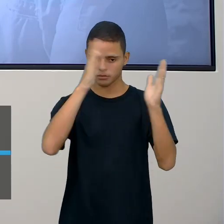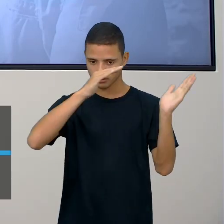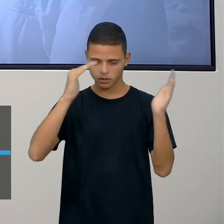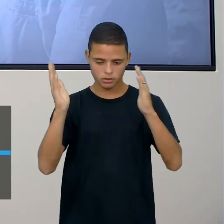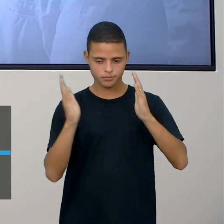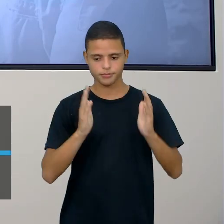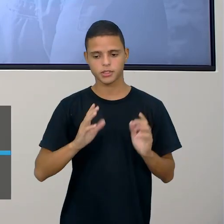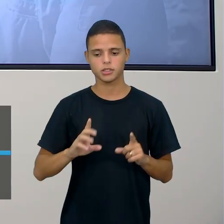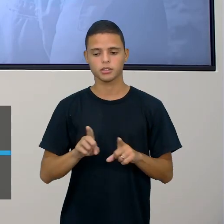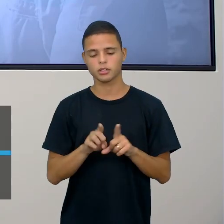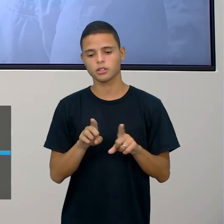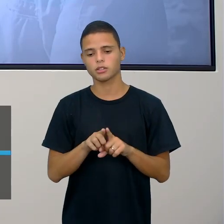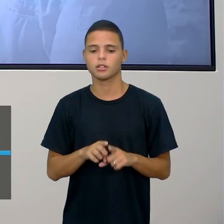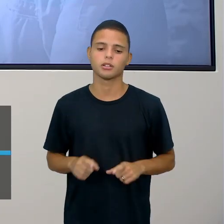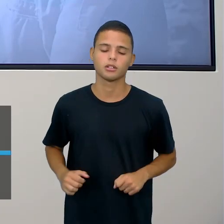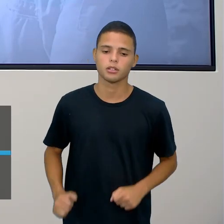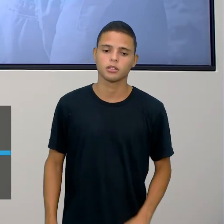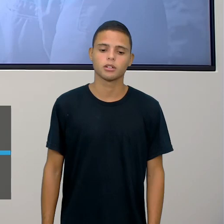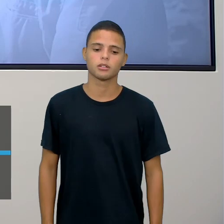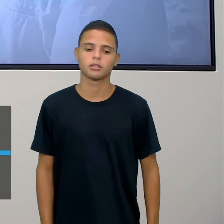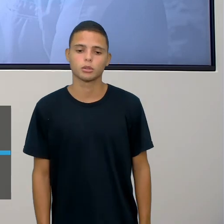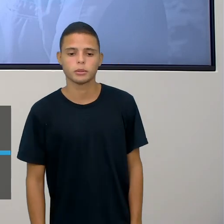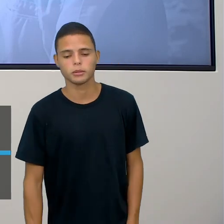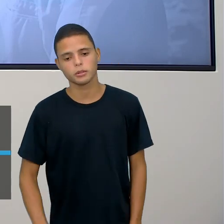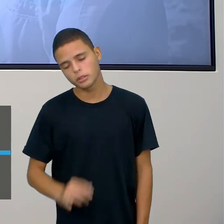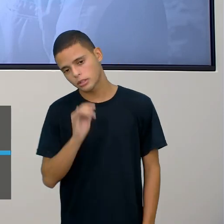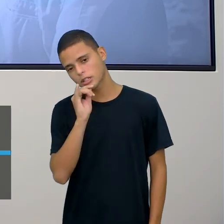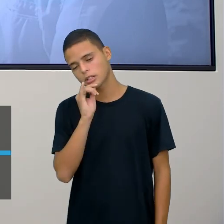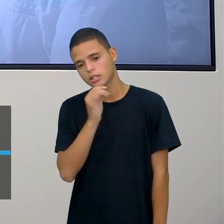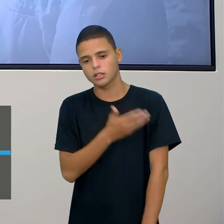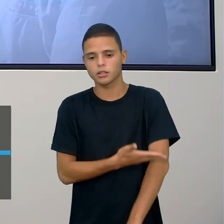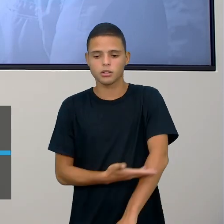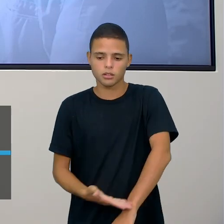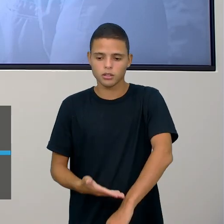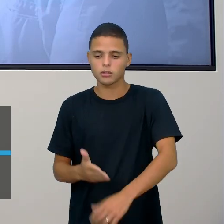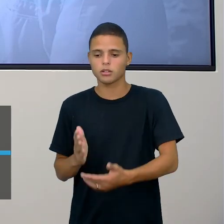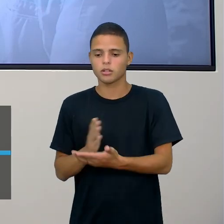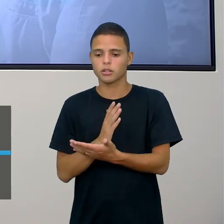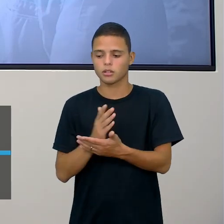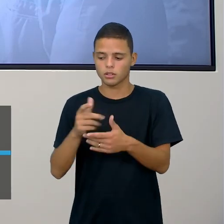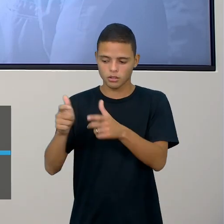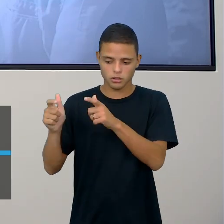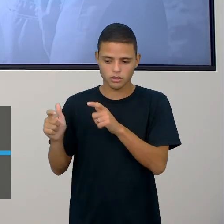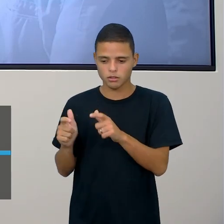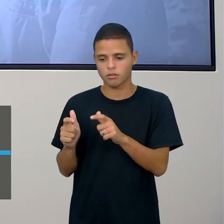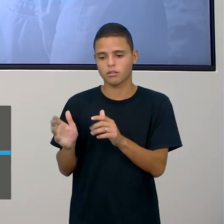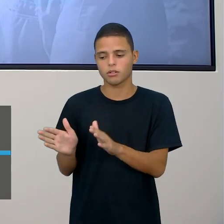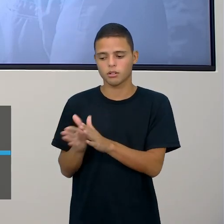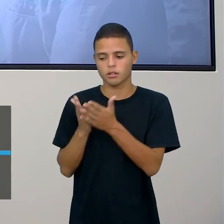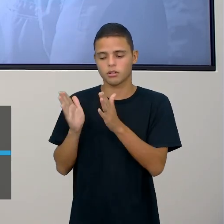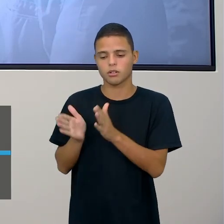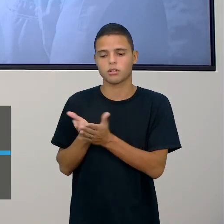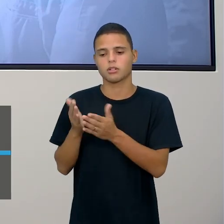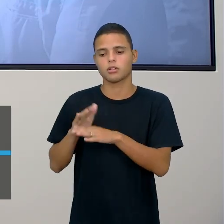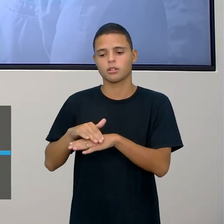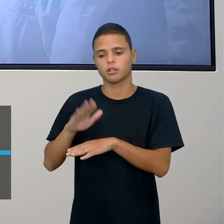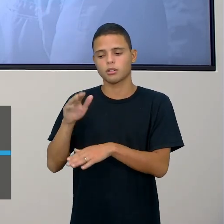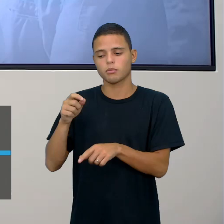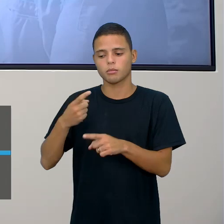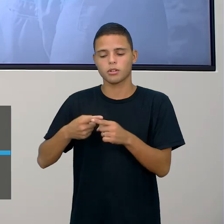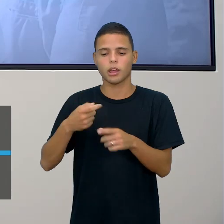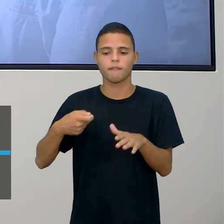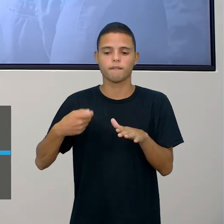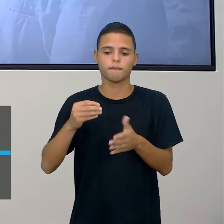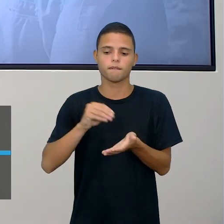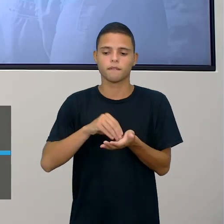ambiental. Então, geralmente esses lugares que são mais pobres, né, por causa dessa falta de